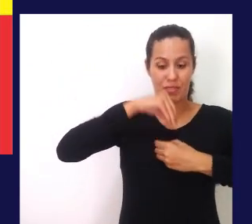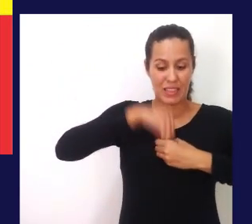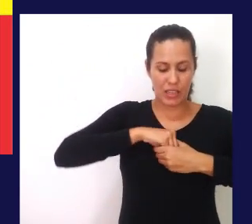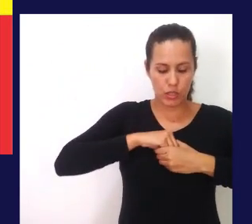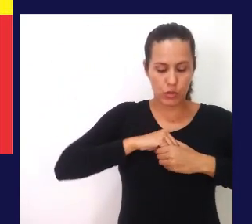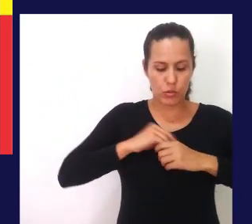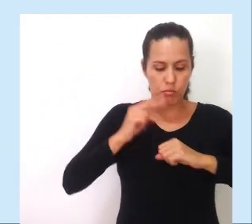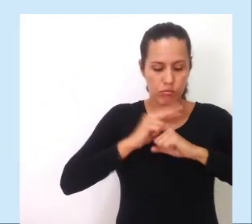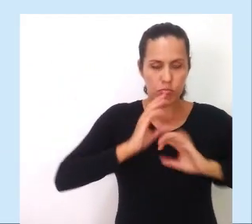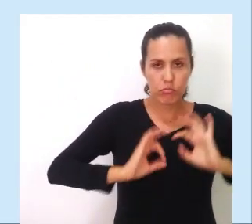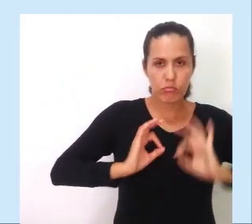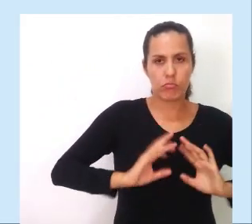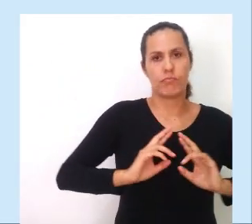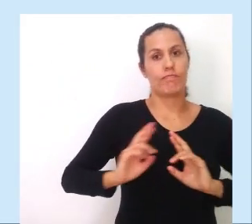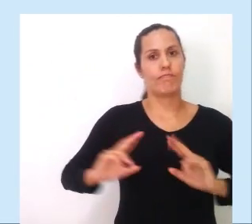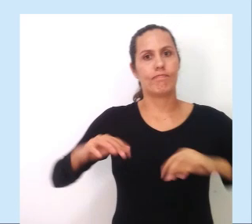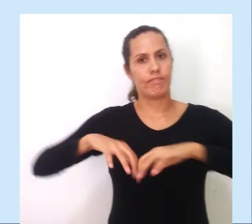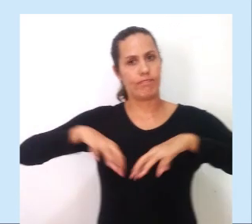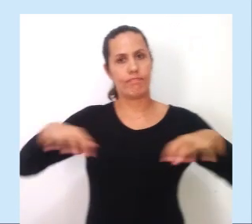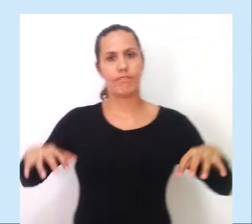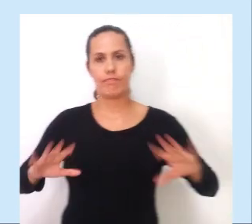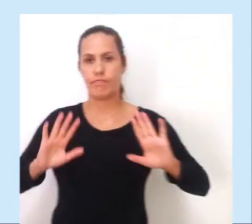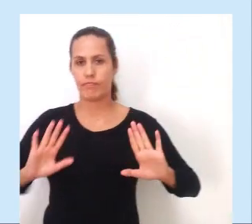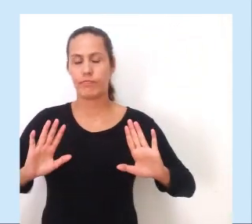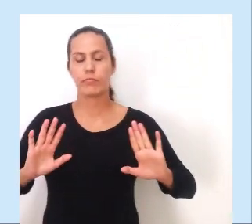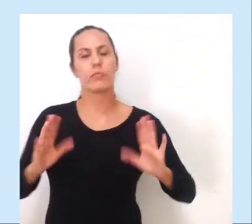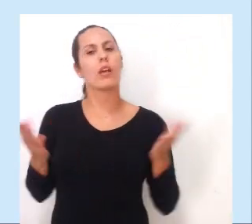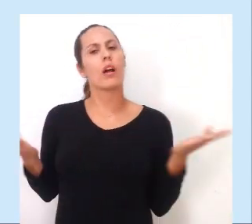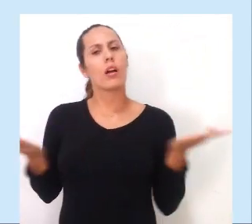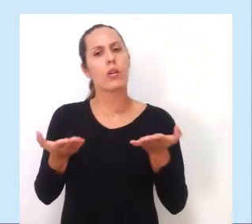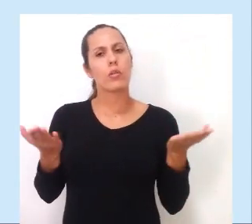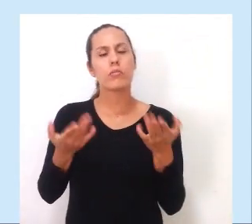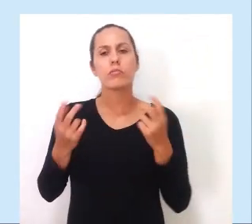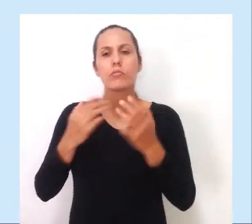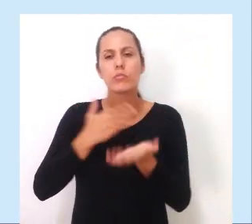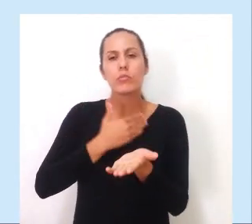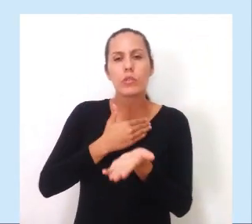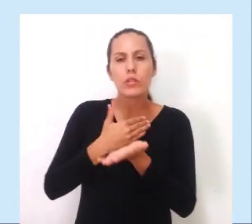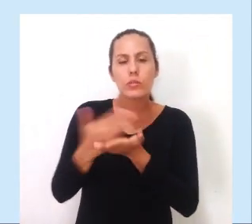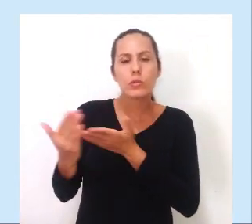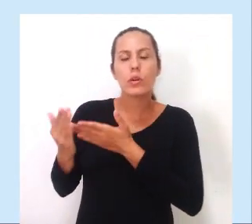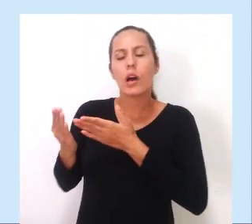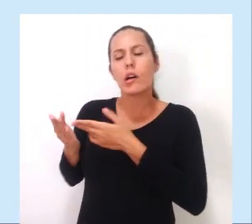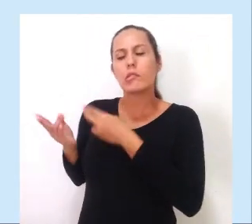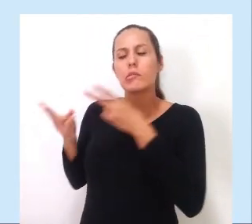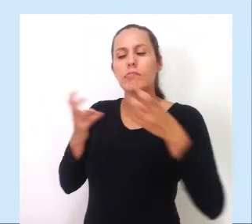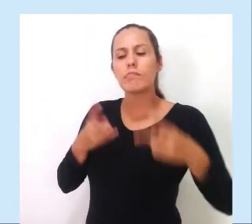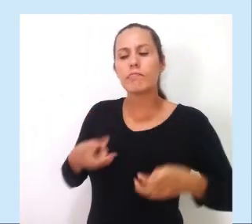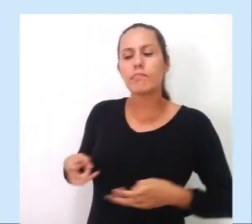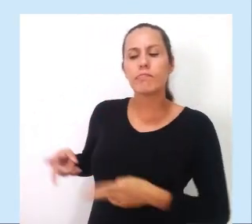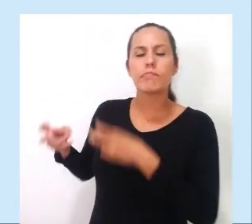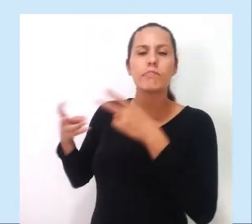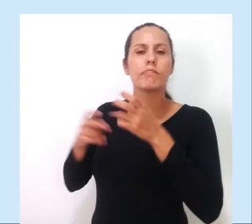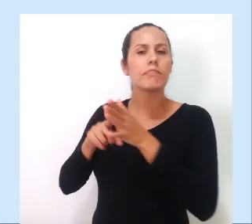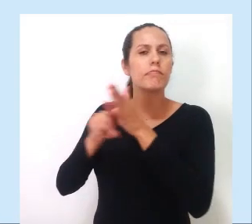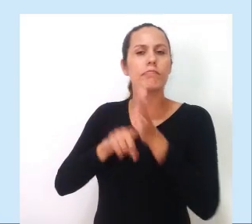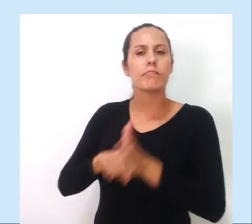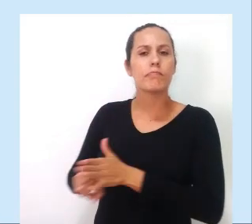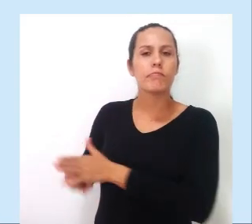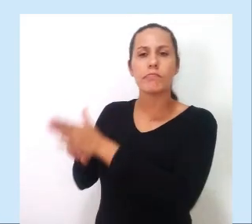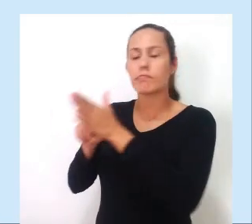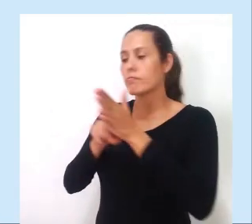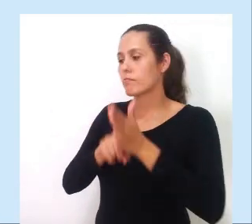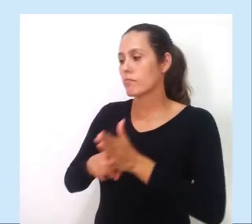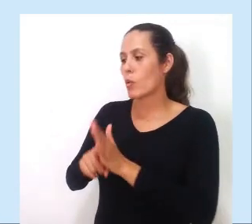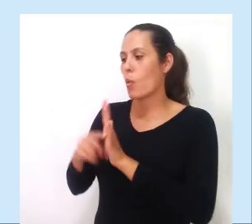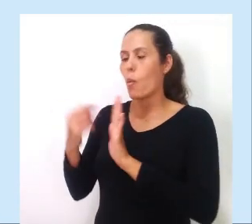fora. E aí começamos a perceber algumas marcas dessas atividades. Quando eu falo marca